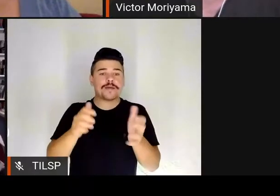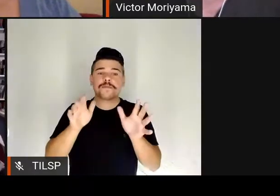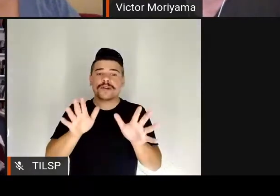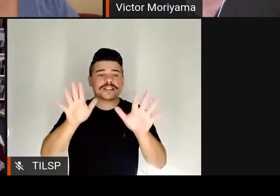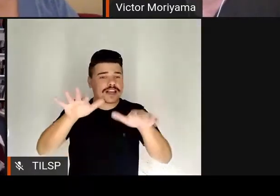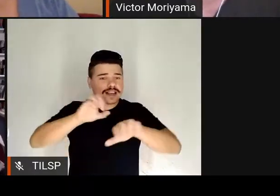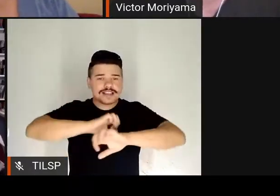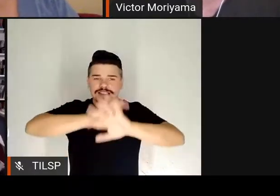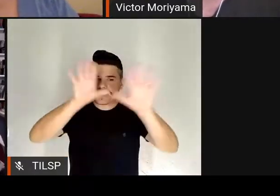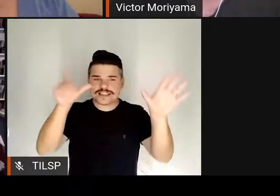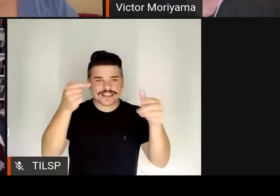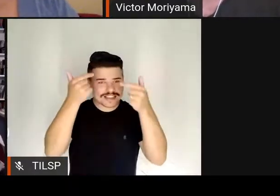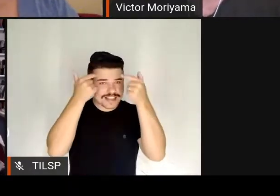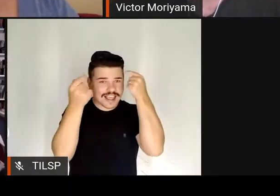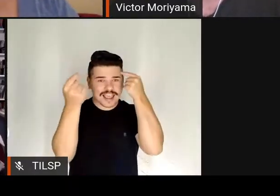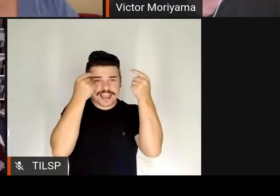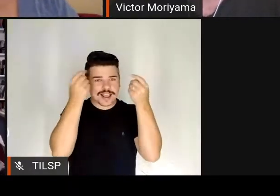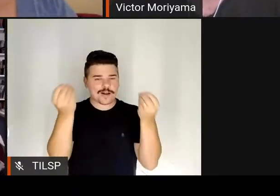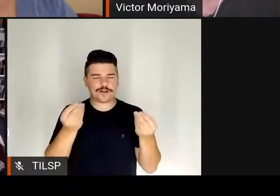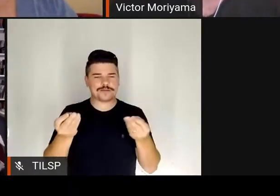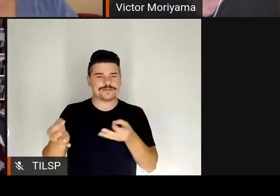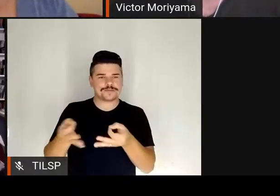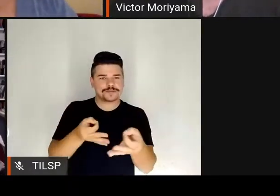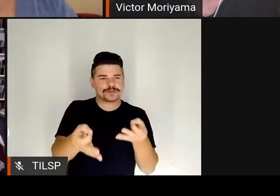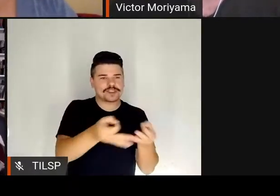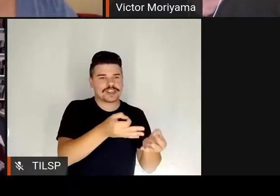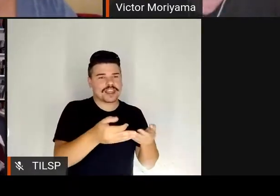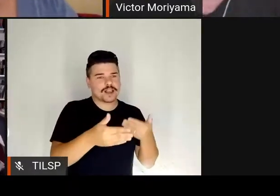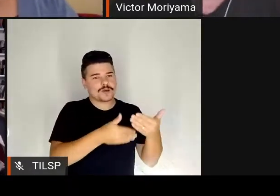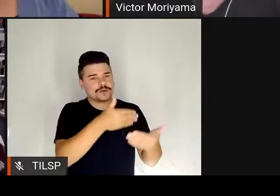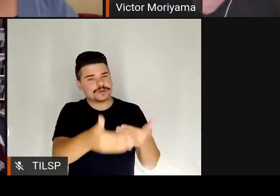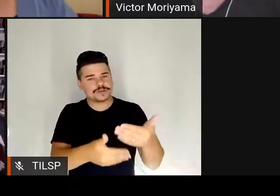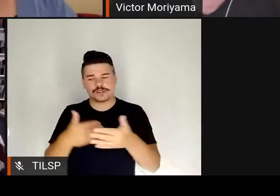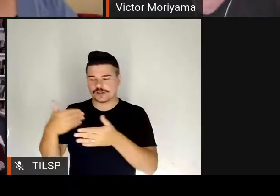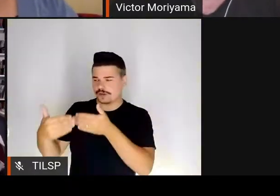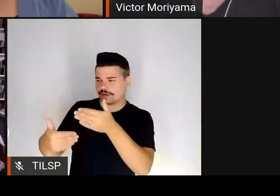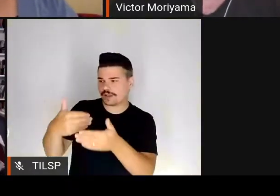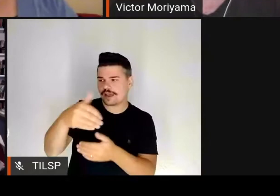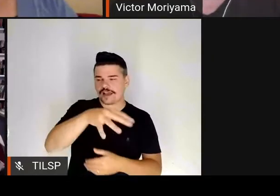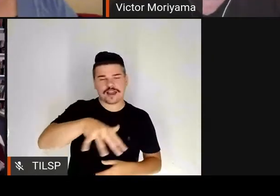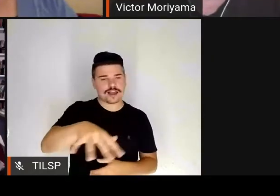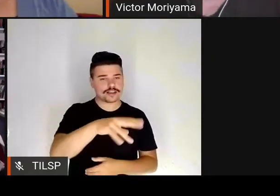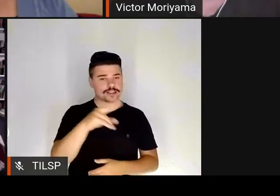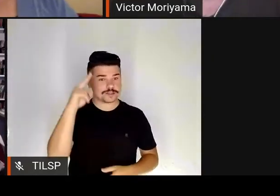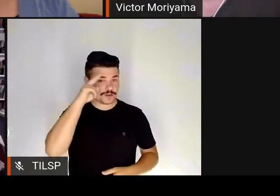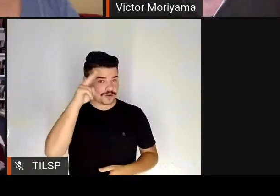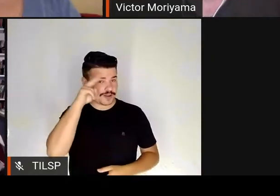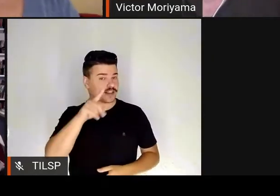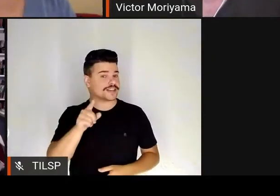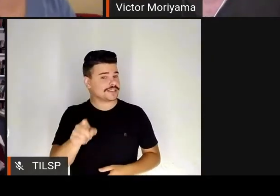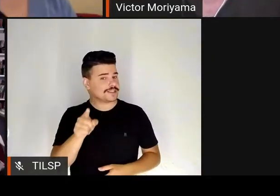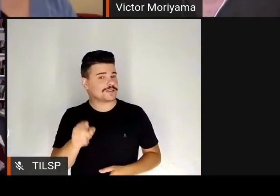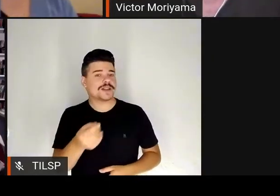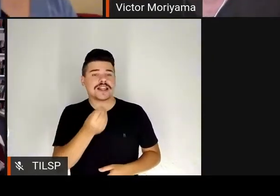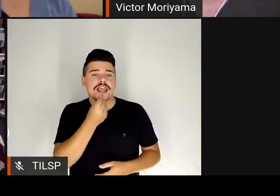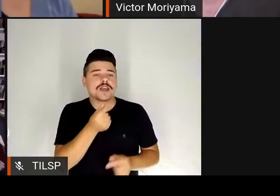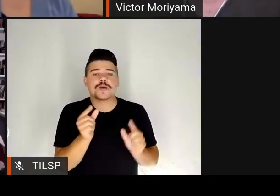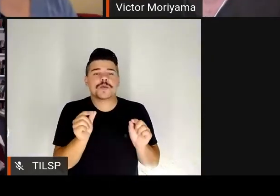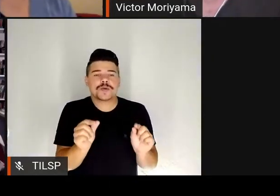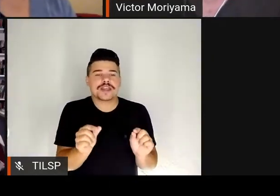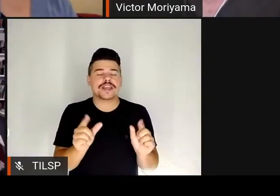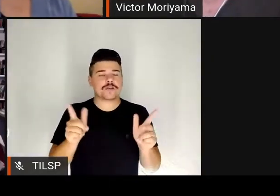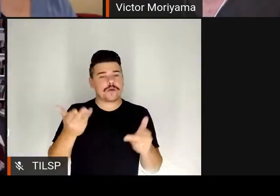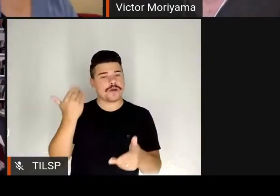ideia de que tudo isso é construído historicamente, né? Que a ideia do Luciano Carneiro como